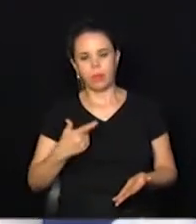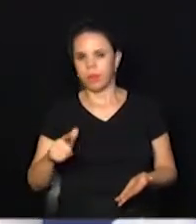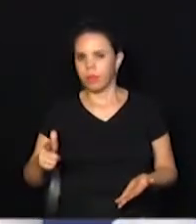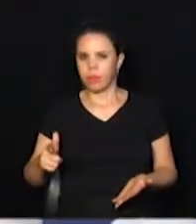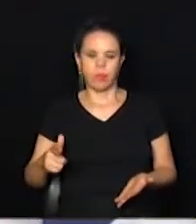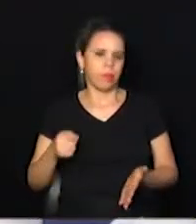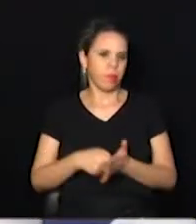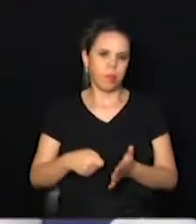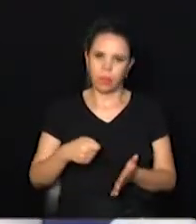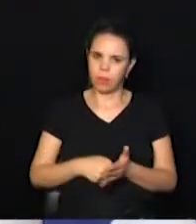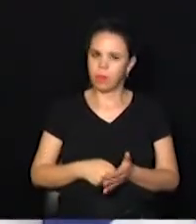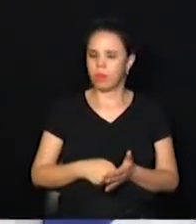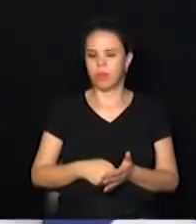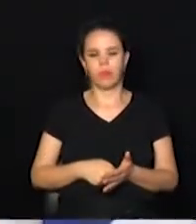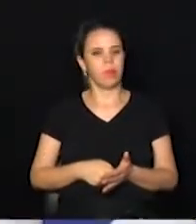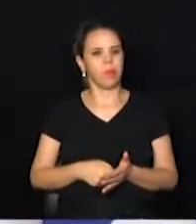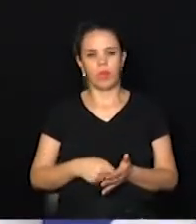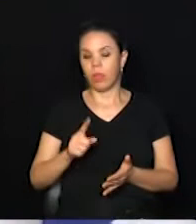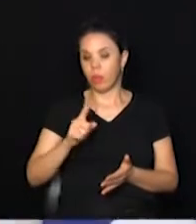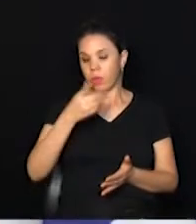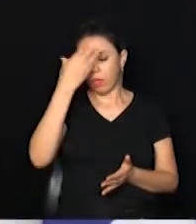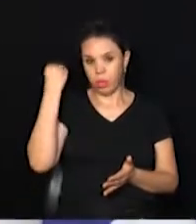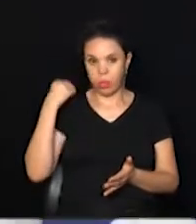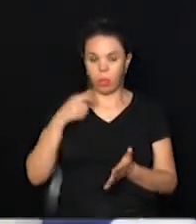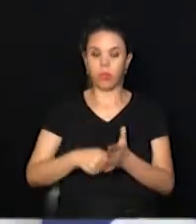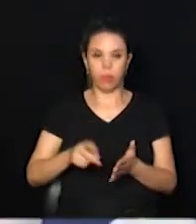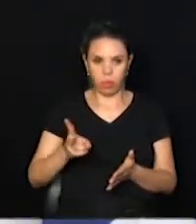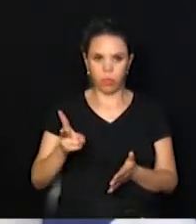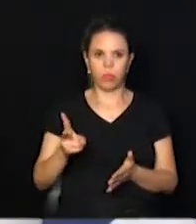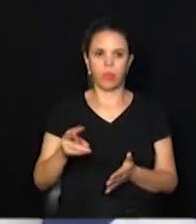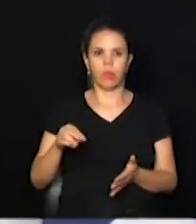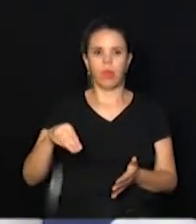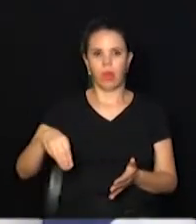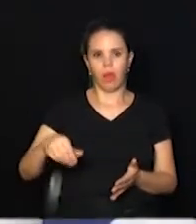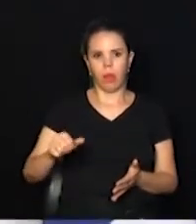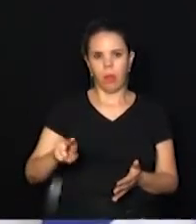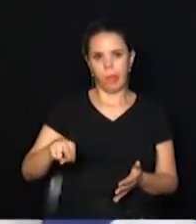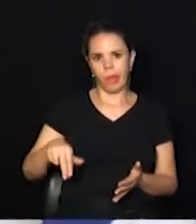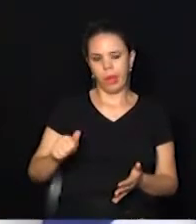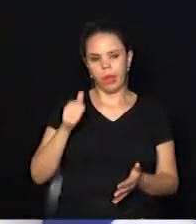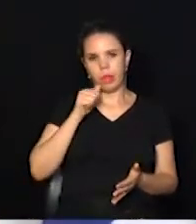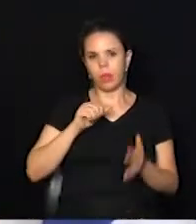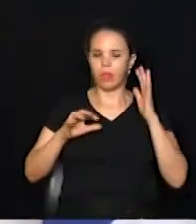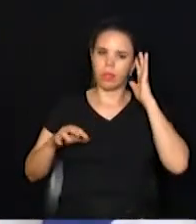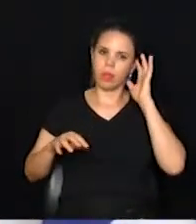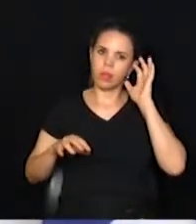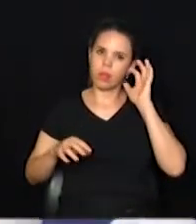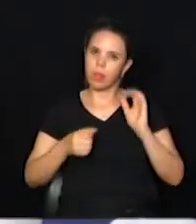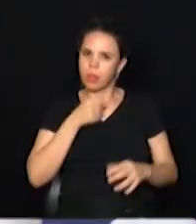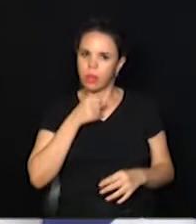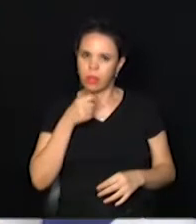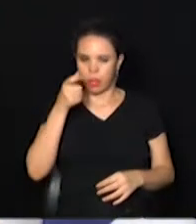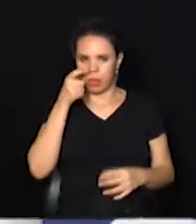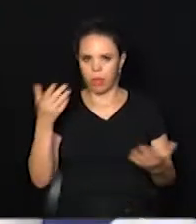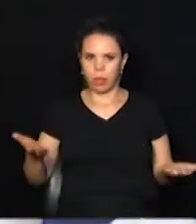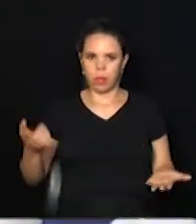de lutar, né, para continuar o processo. Para a Marina, ouvi a Marina, a Rosiana, numa reportagem que houve